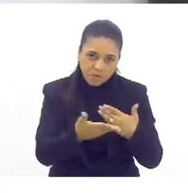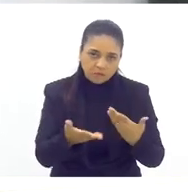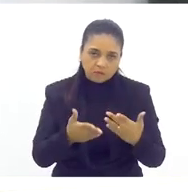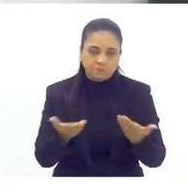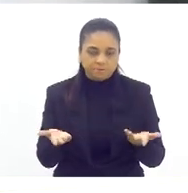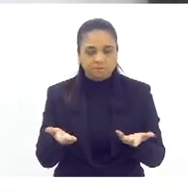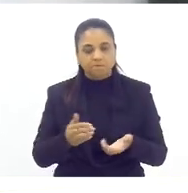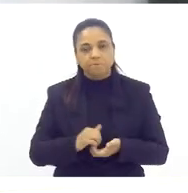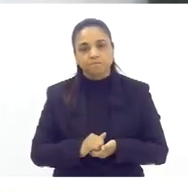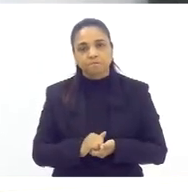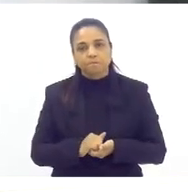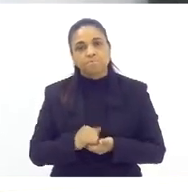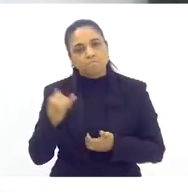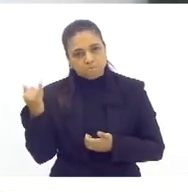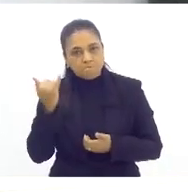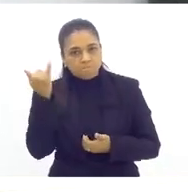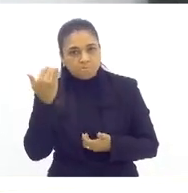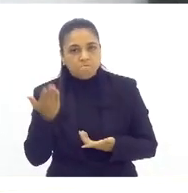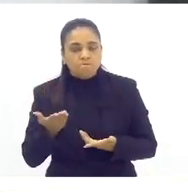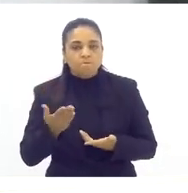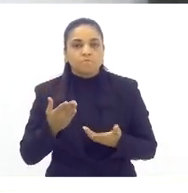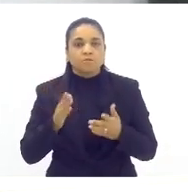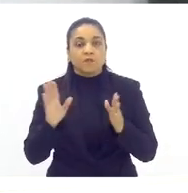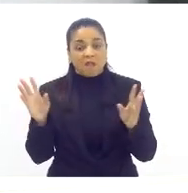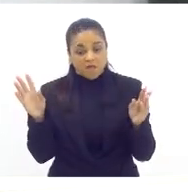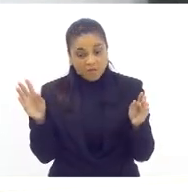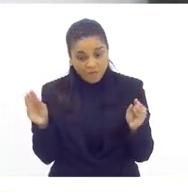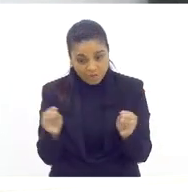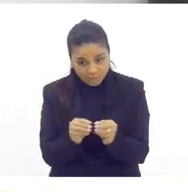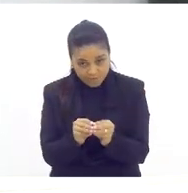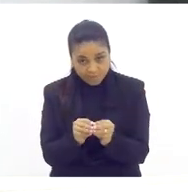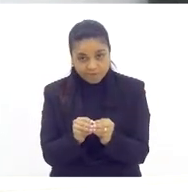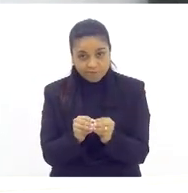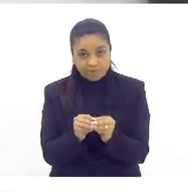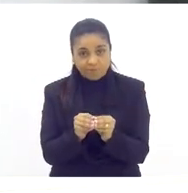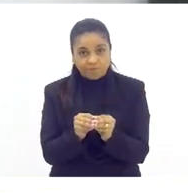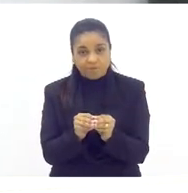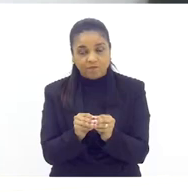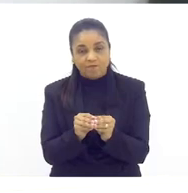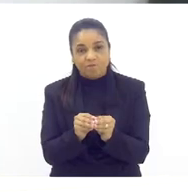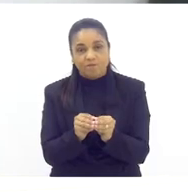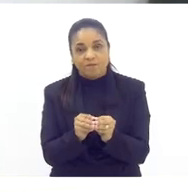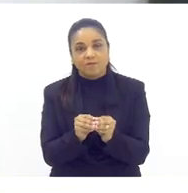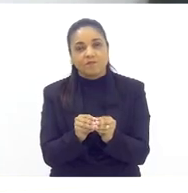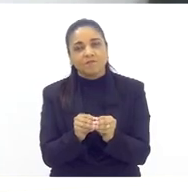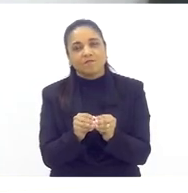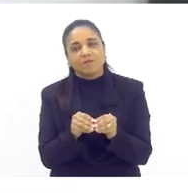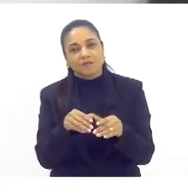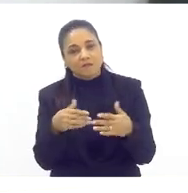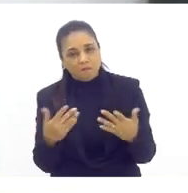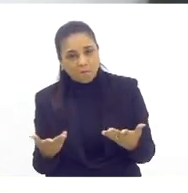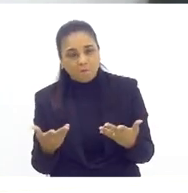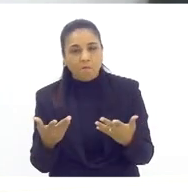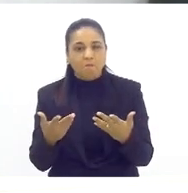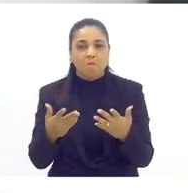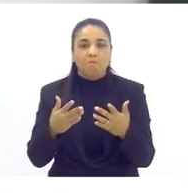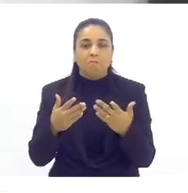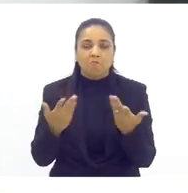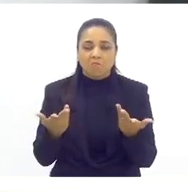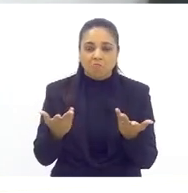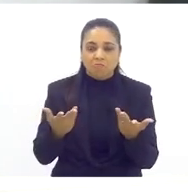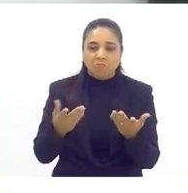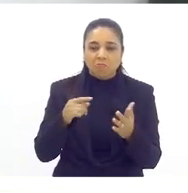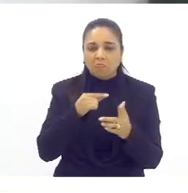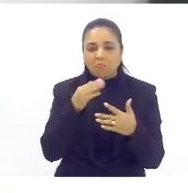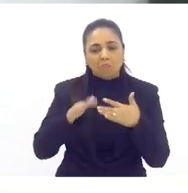e para finalizar falando aí sobre o subsequente que também é né subsequente concomitantes externa como bem